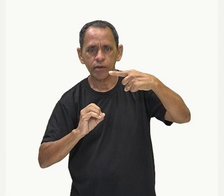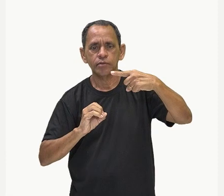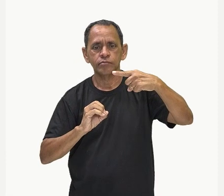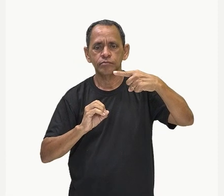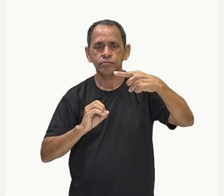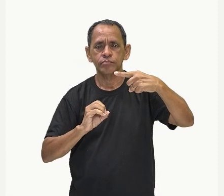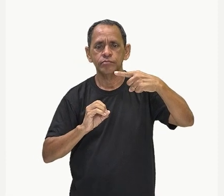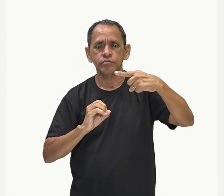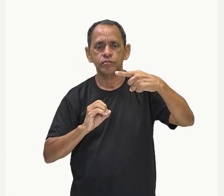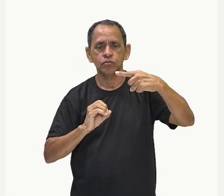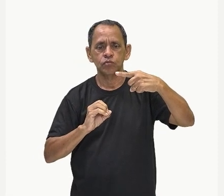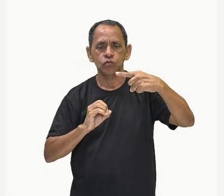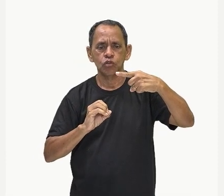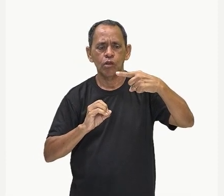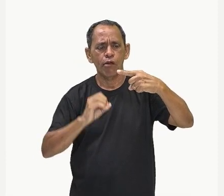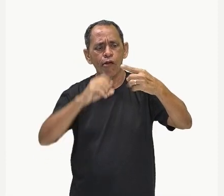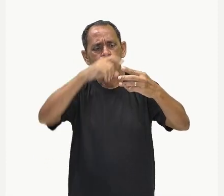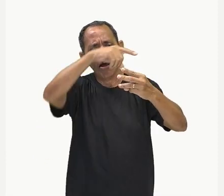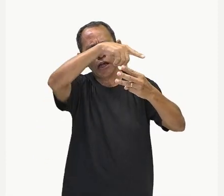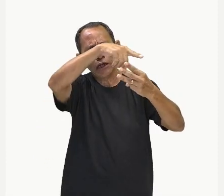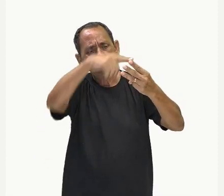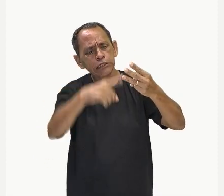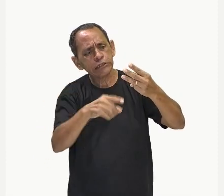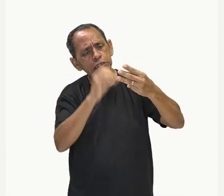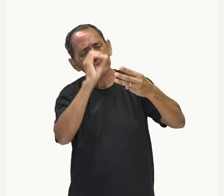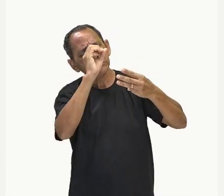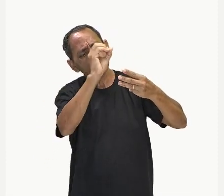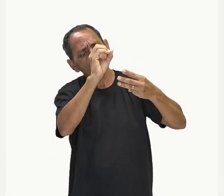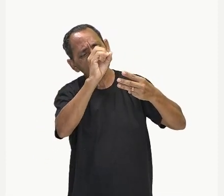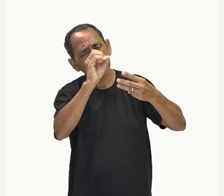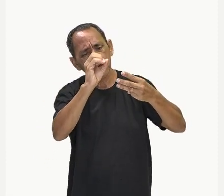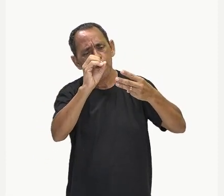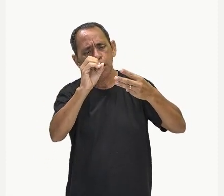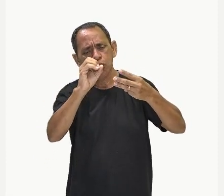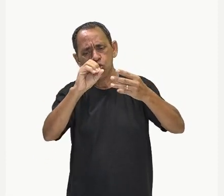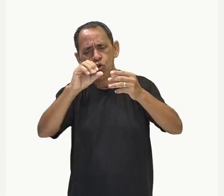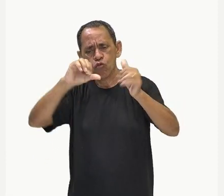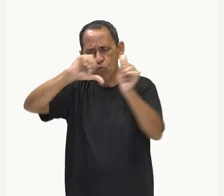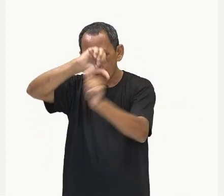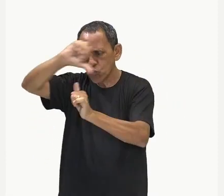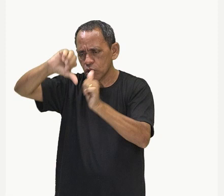3 zeros, 3 casas decimais, ó.